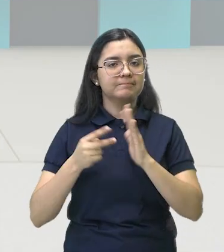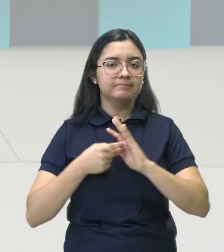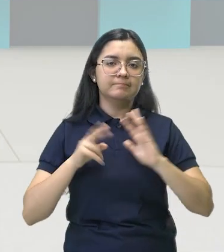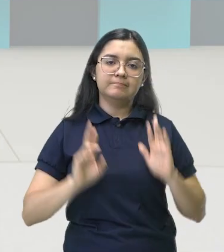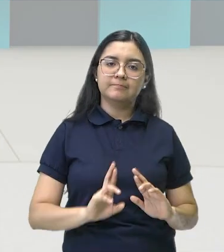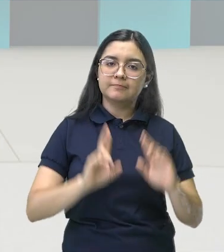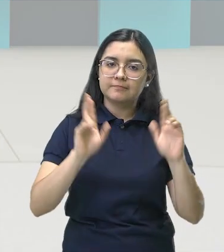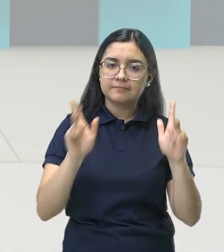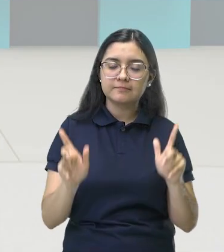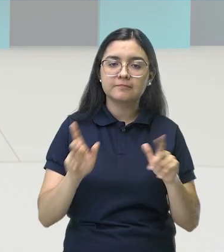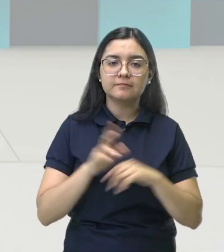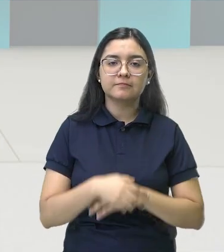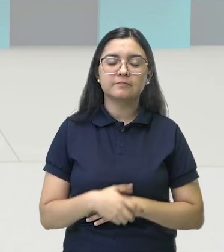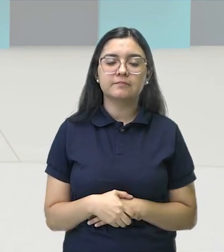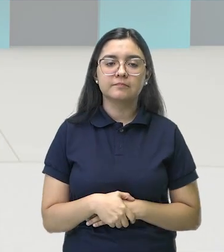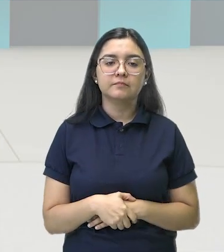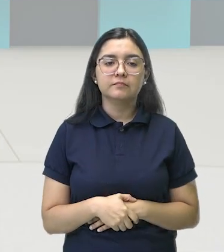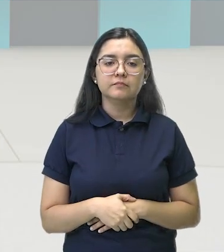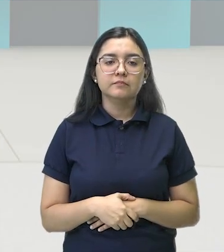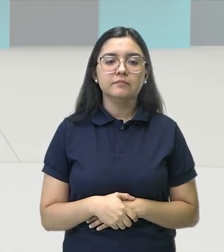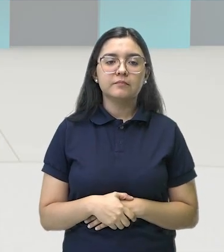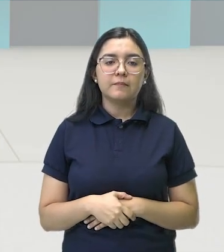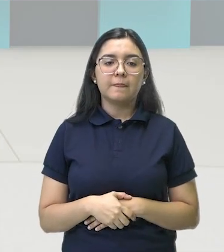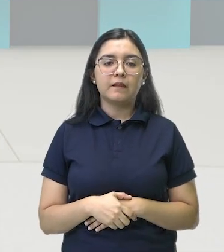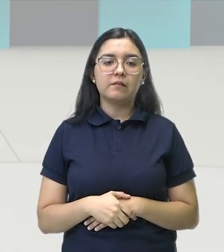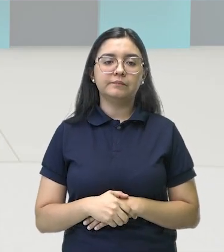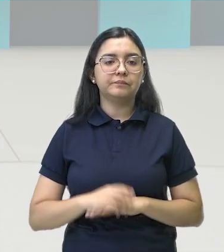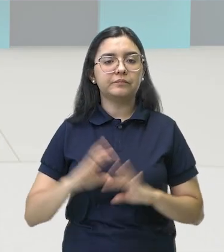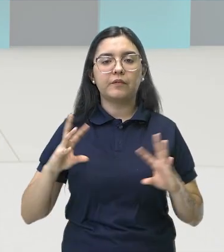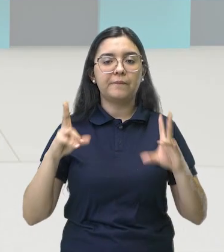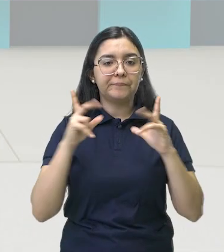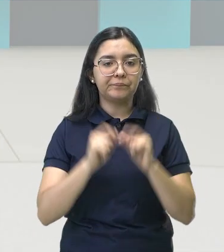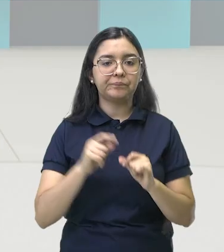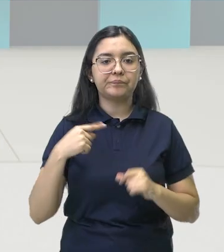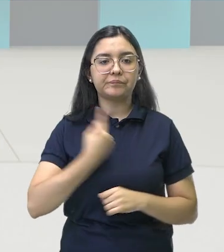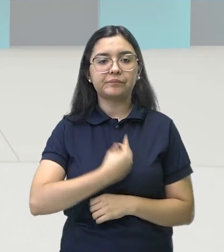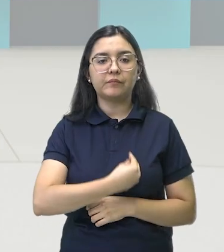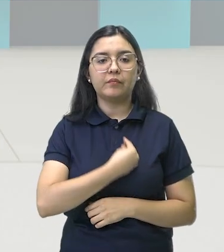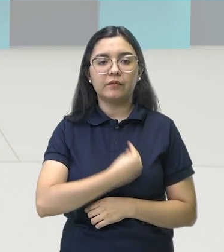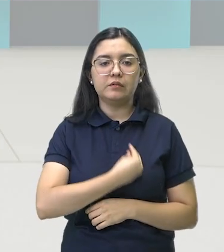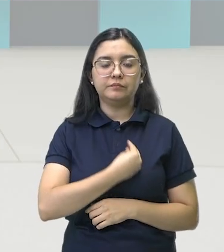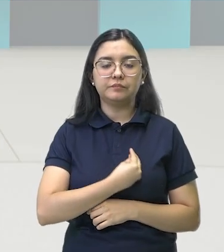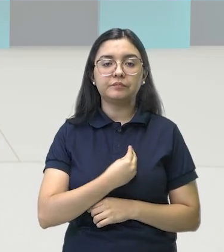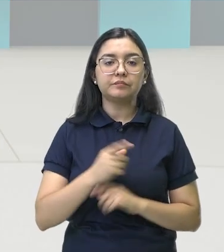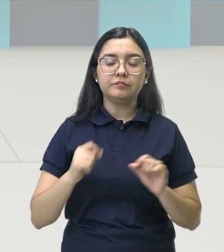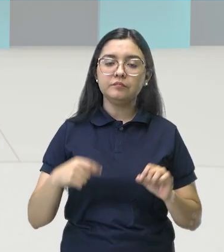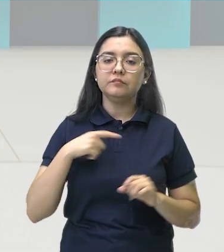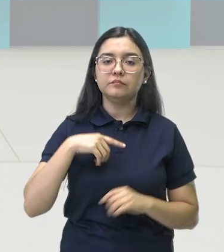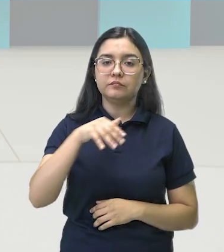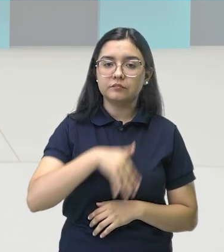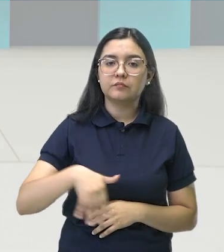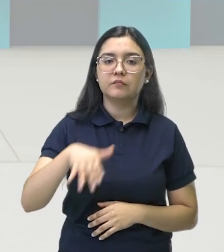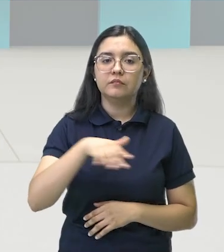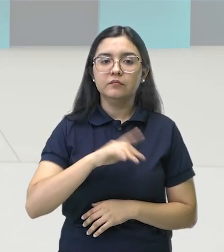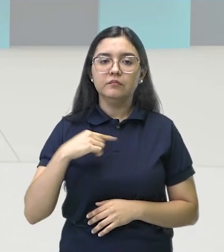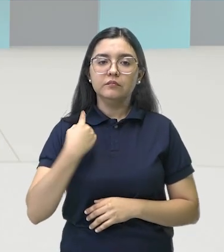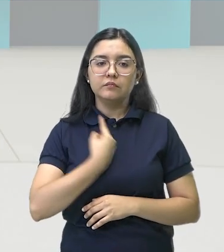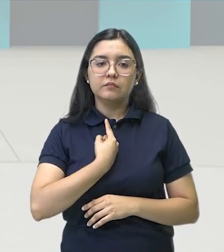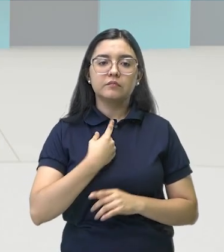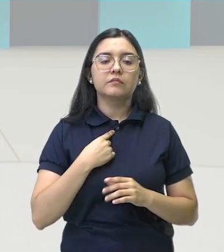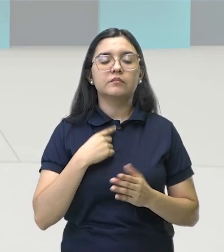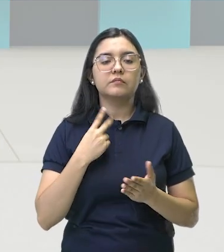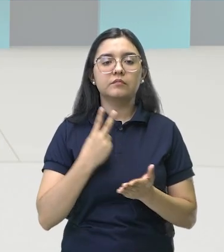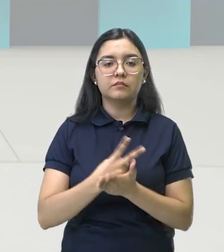aquele lugar. E isso é em tudo que nós vivenciamos. Ao nosso redor, nós estamos